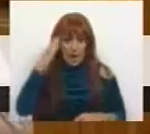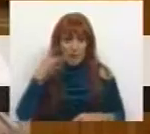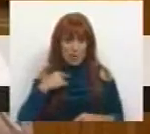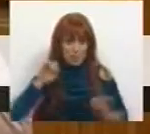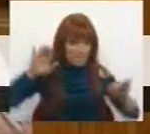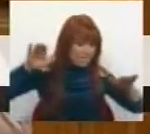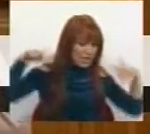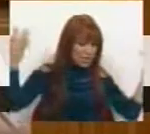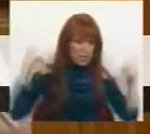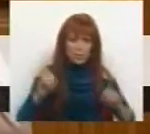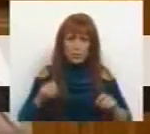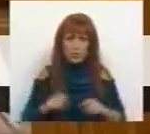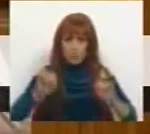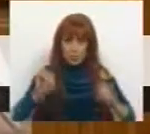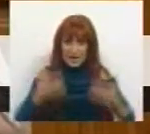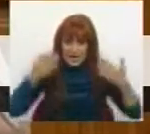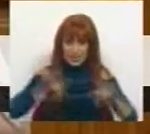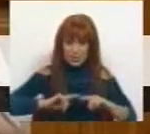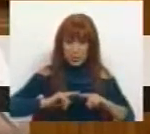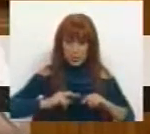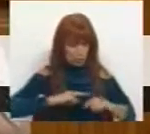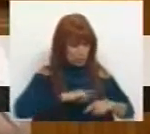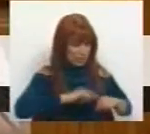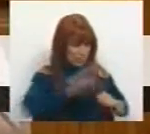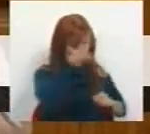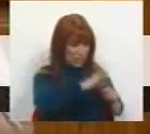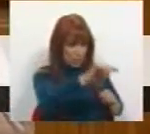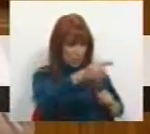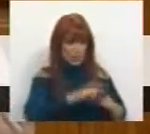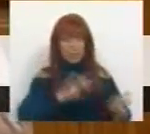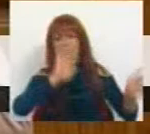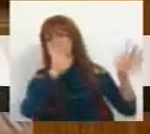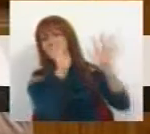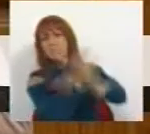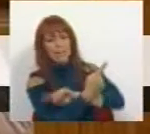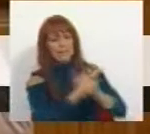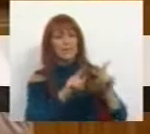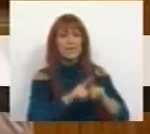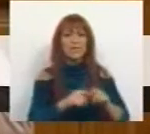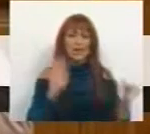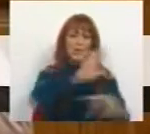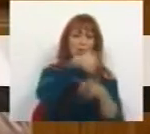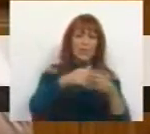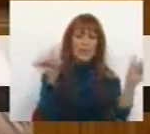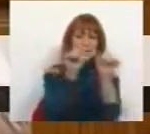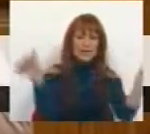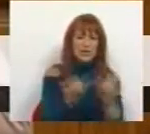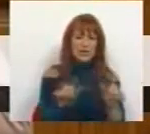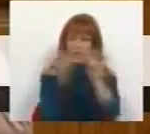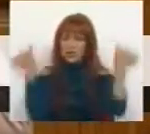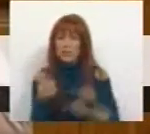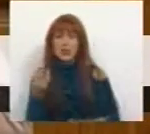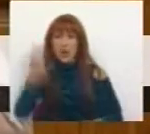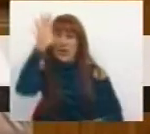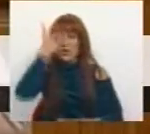consideraram prioritário, no início desta legislatura, a reversão da fusão dos sistemas que o